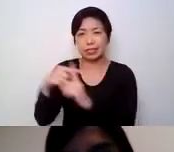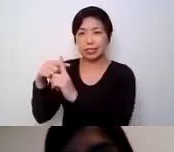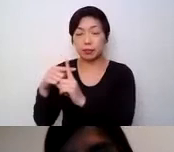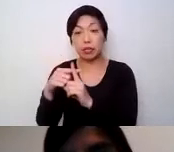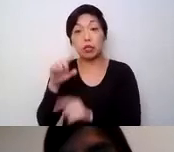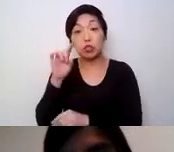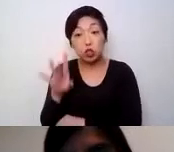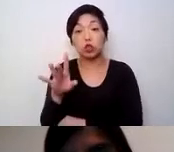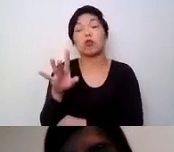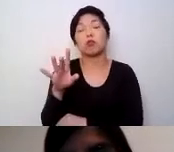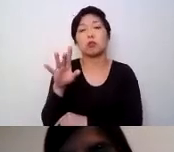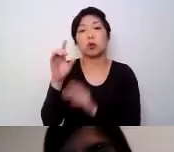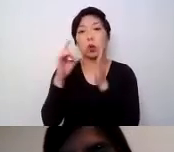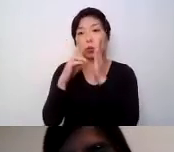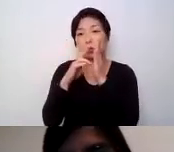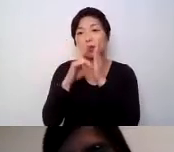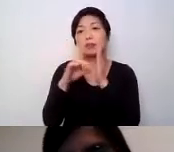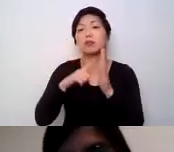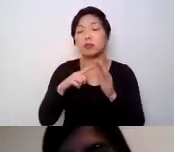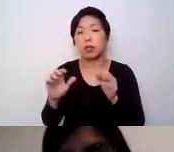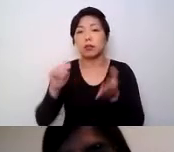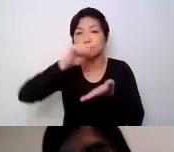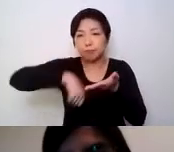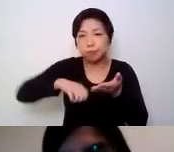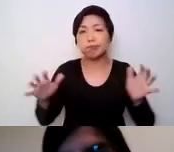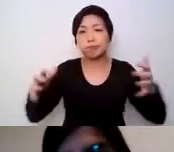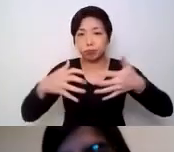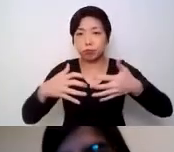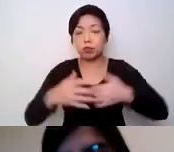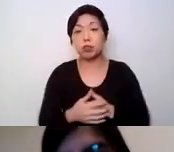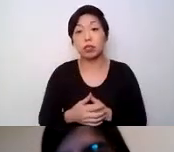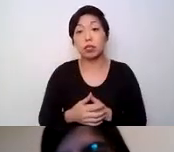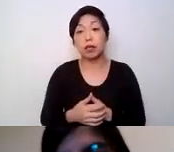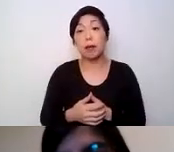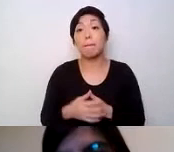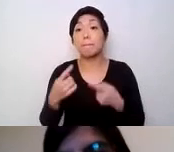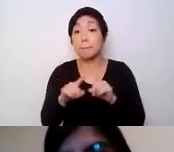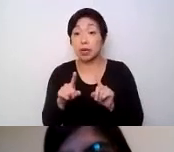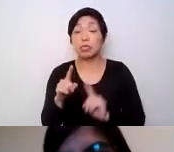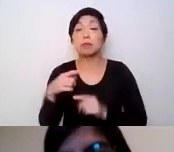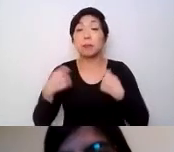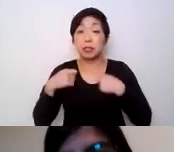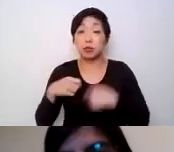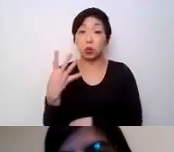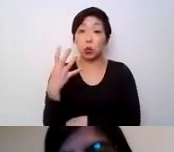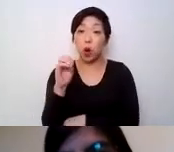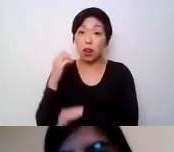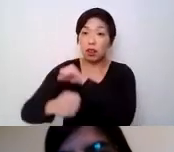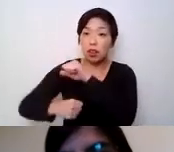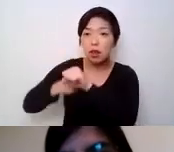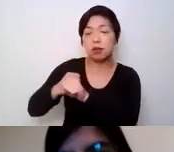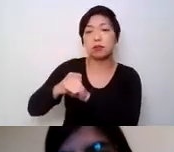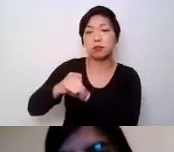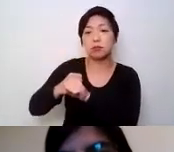Consolação é tombado sendo que o cemitério da Consolação levou 40 anos desde o início do